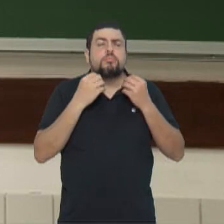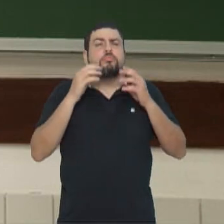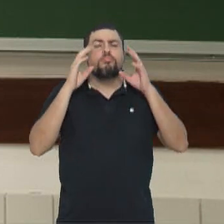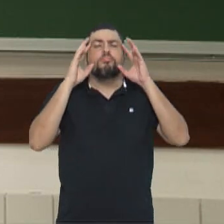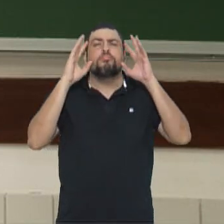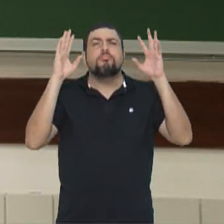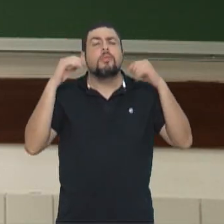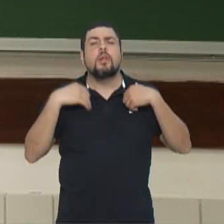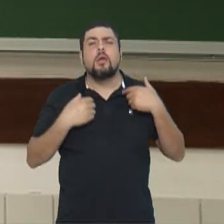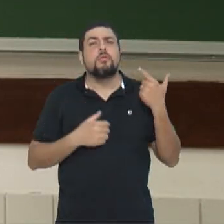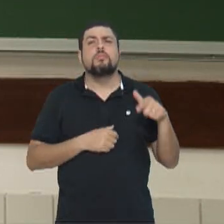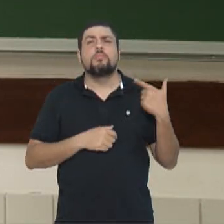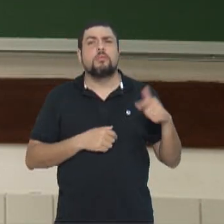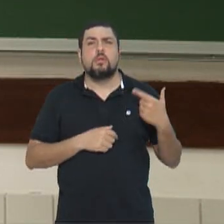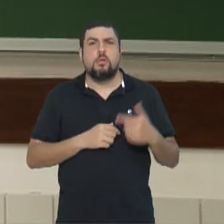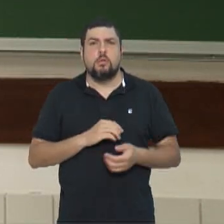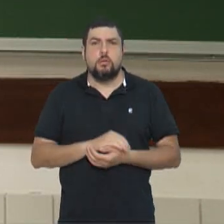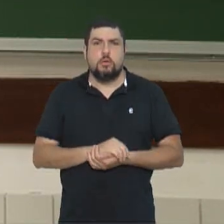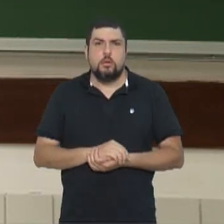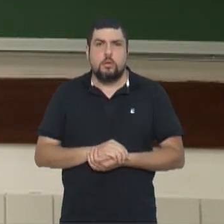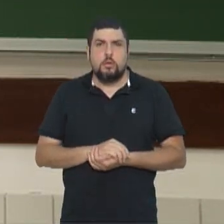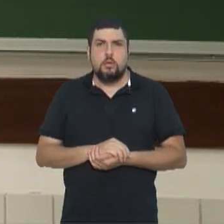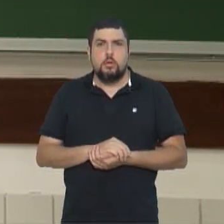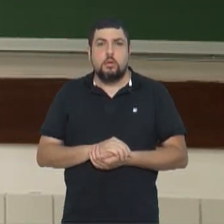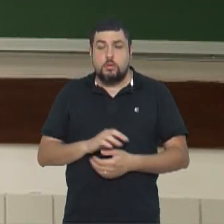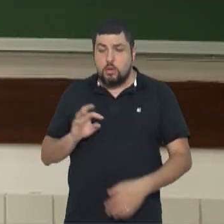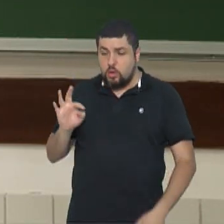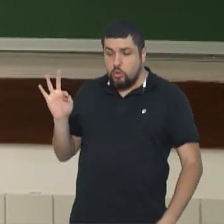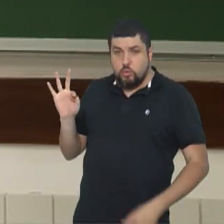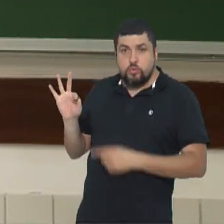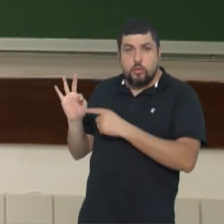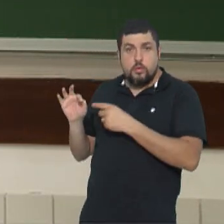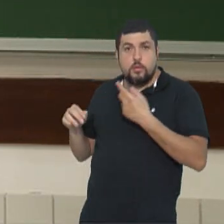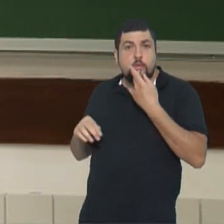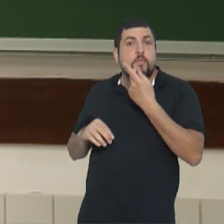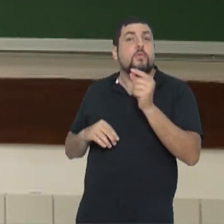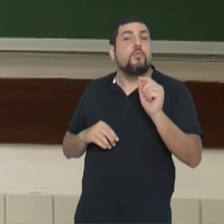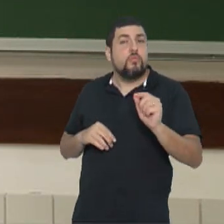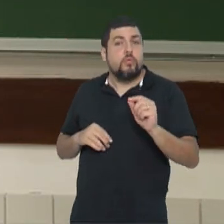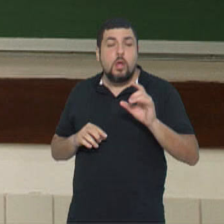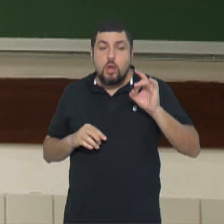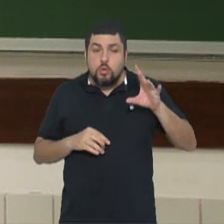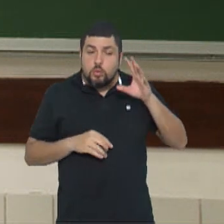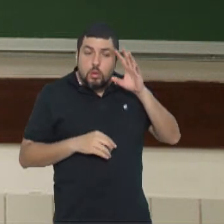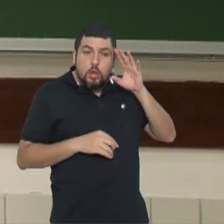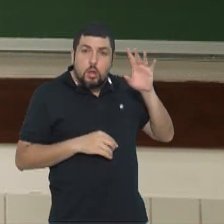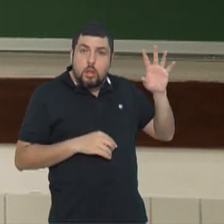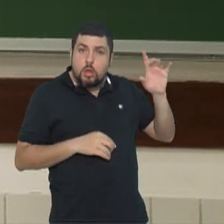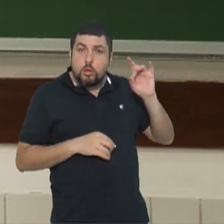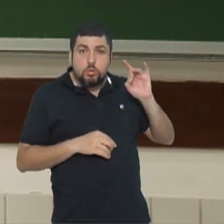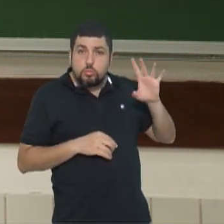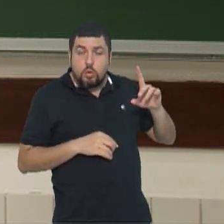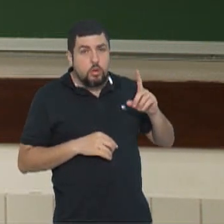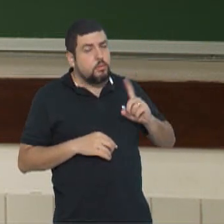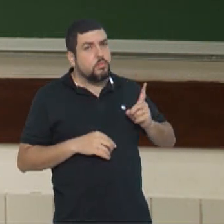E aí, o que, que o Thomas Edison está dizendo para mim e para você? Não é uma questão só de inspiração, meu querido. É